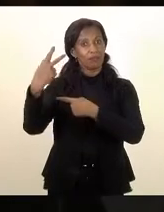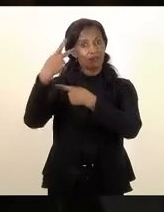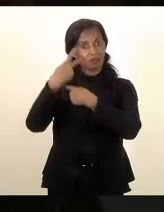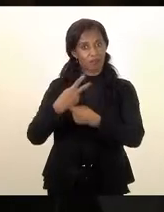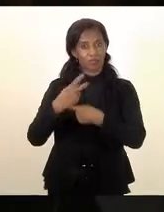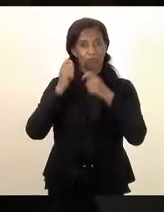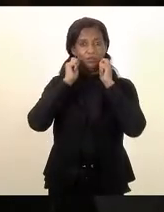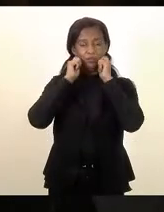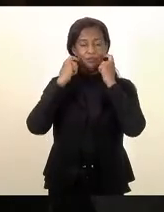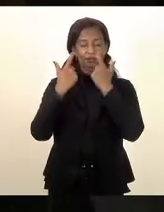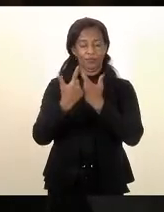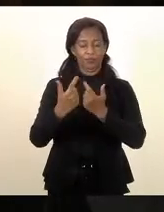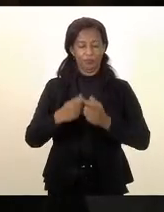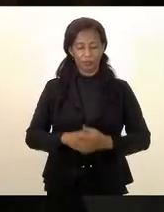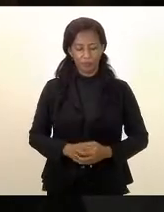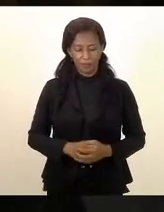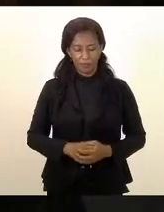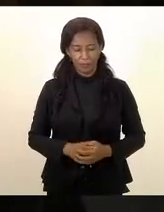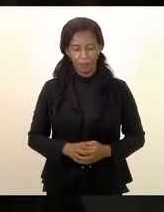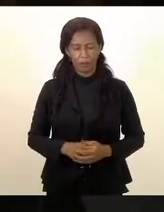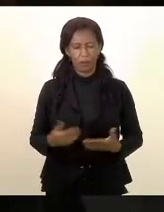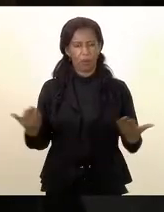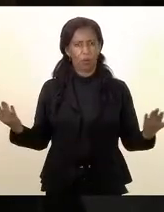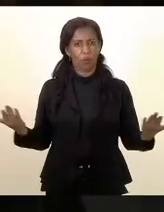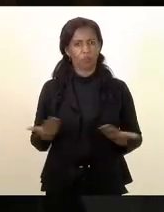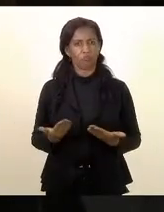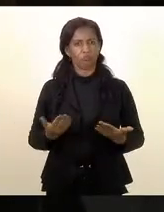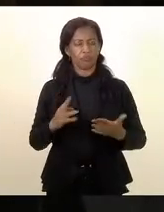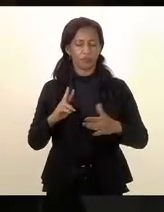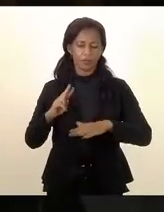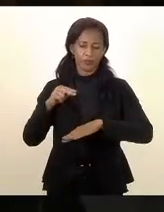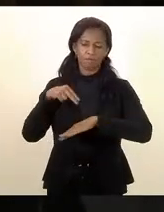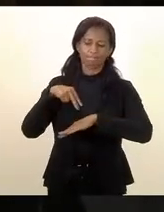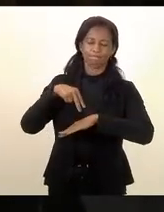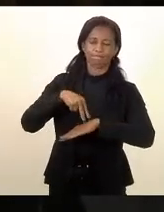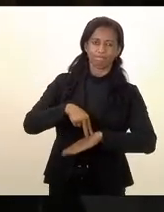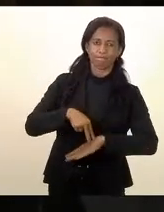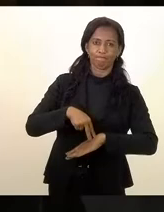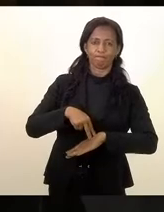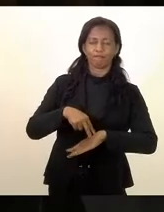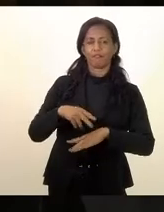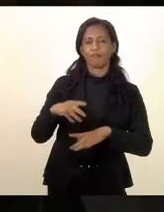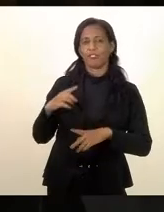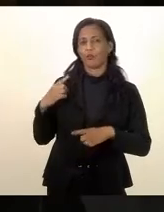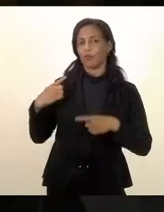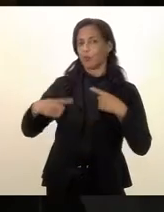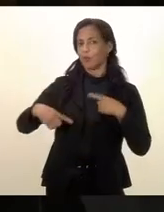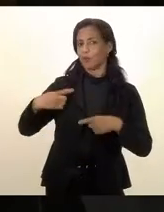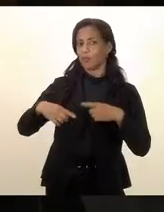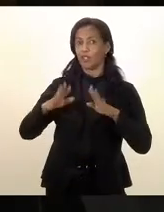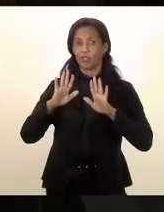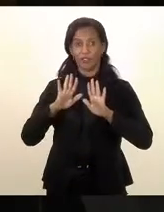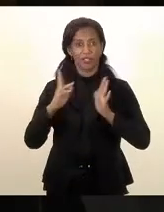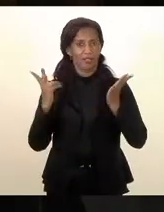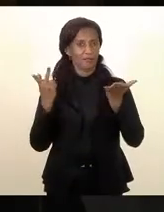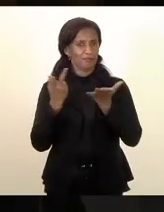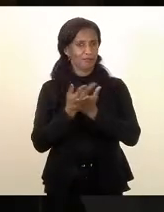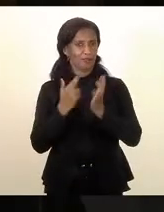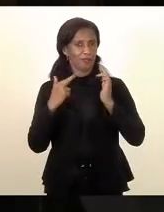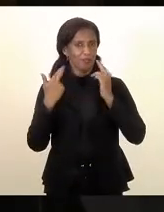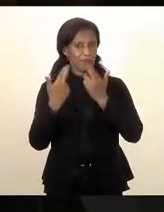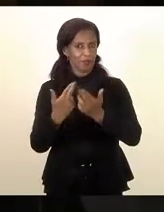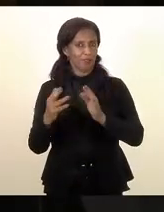Alerja eu hoje venho à tribuna para fazer um debate que já realizamos na audiência pública